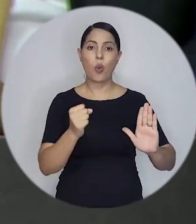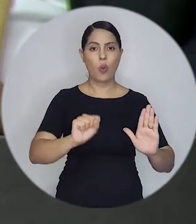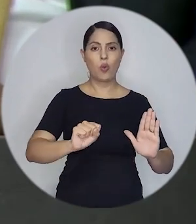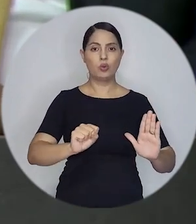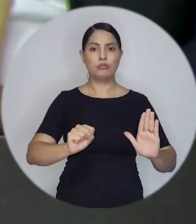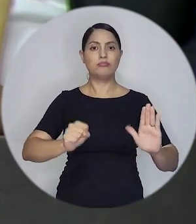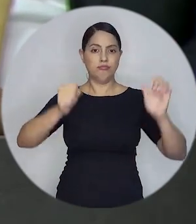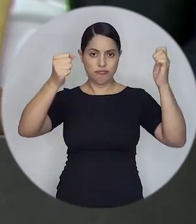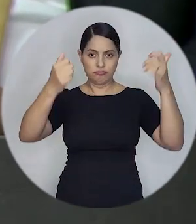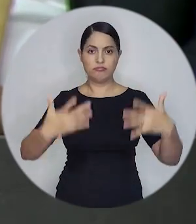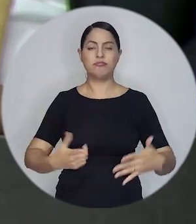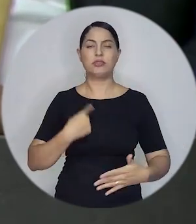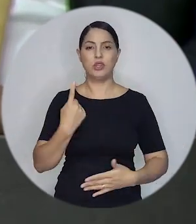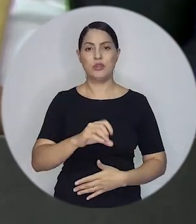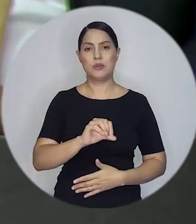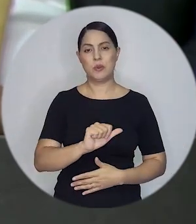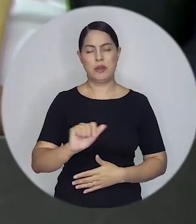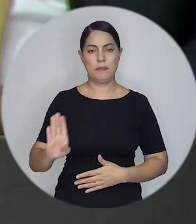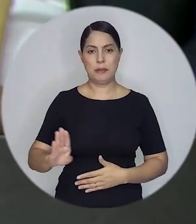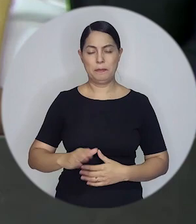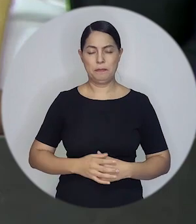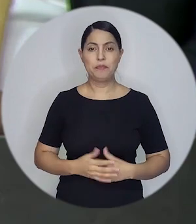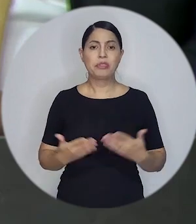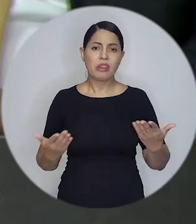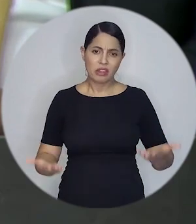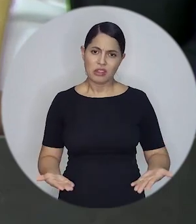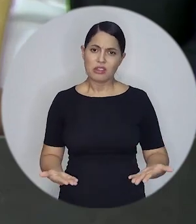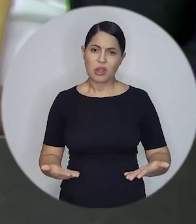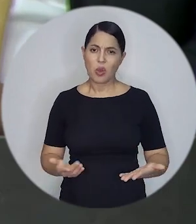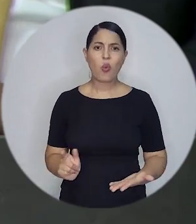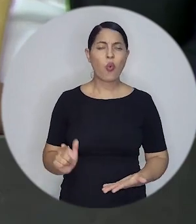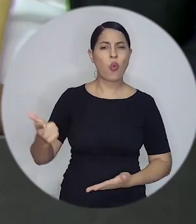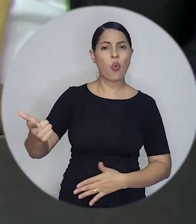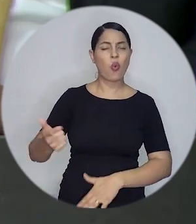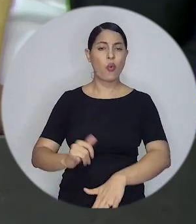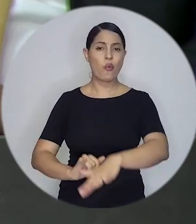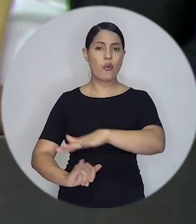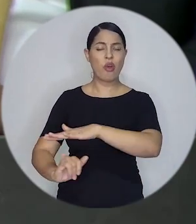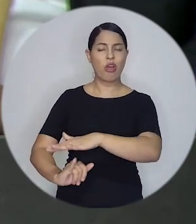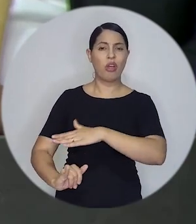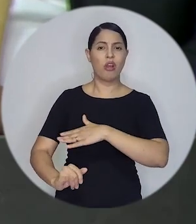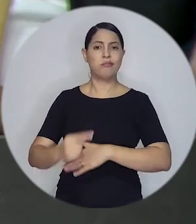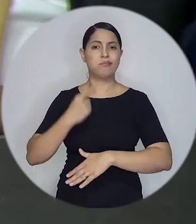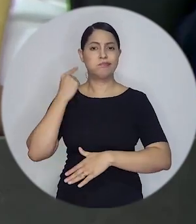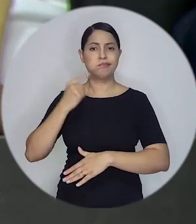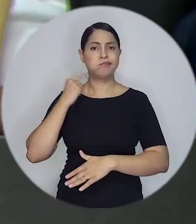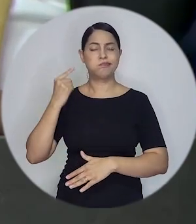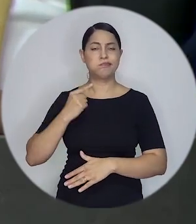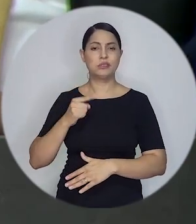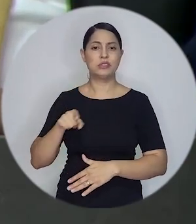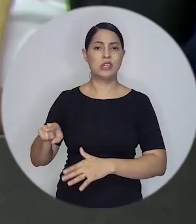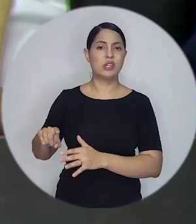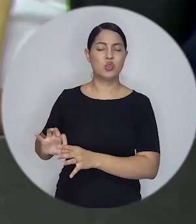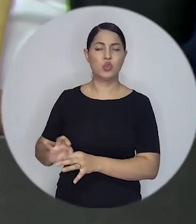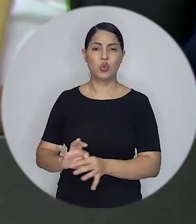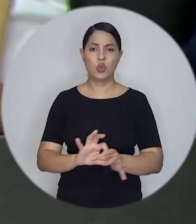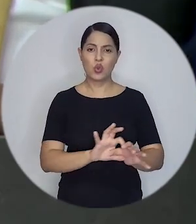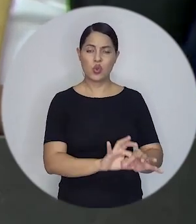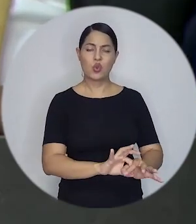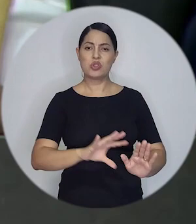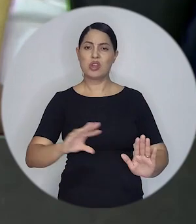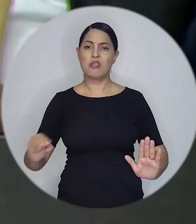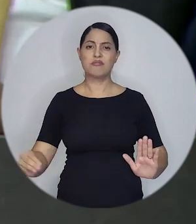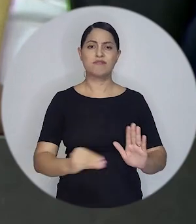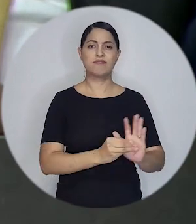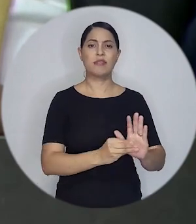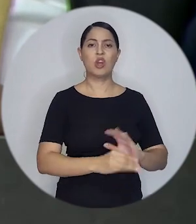Constituição Federal, está lá mencionada a nossa OAB. Não há nenhuma entidade de advocacia que